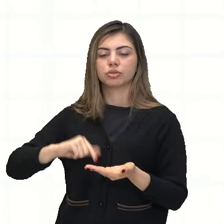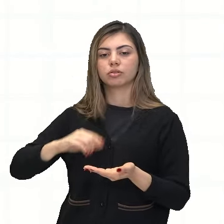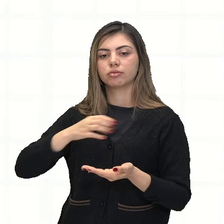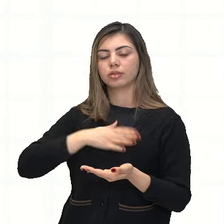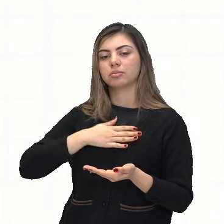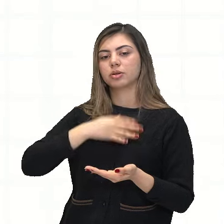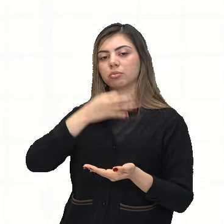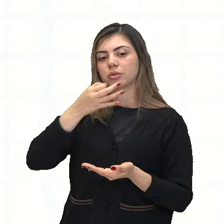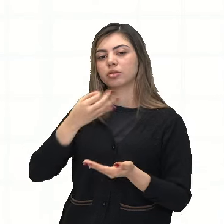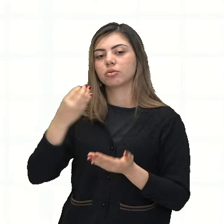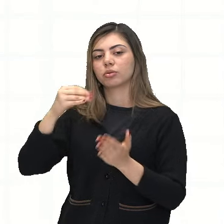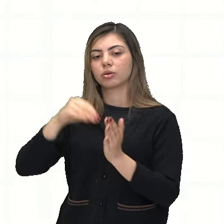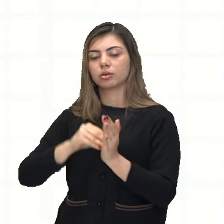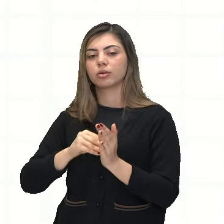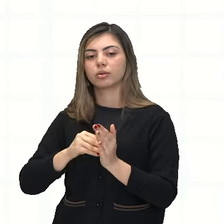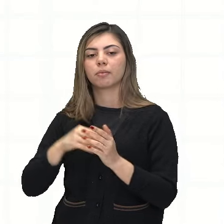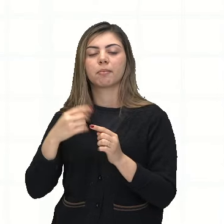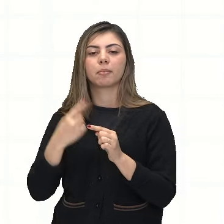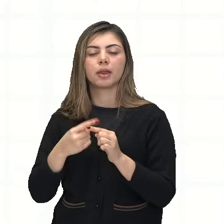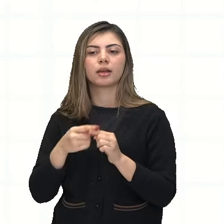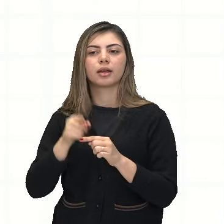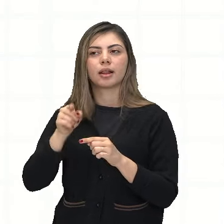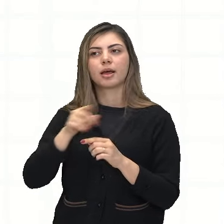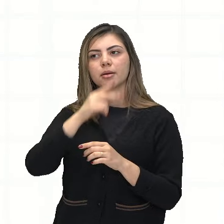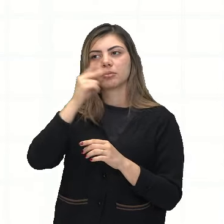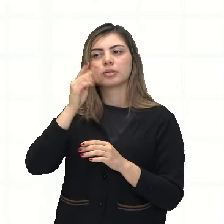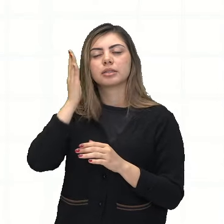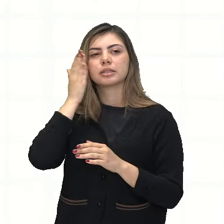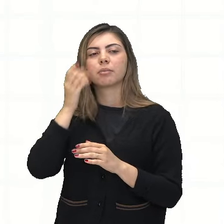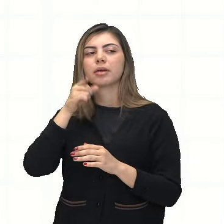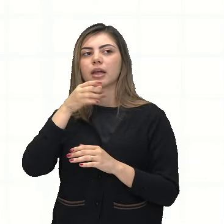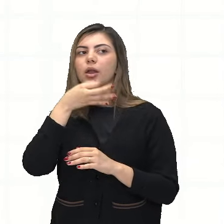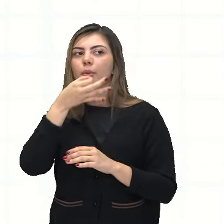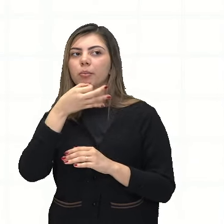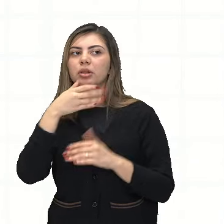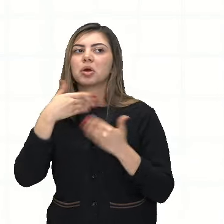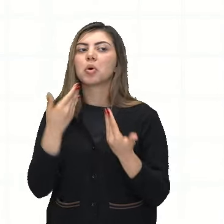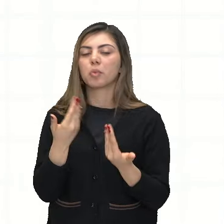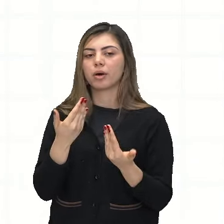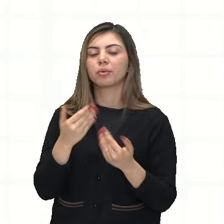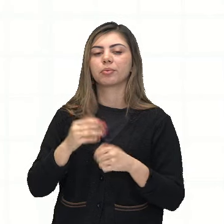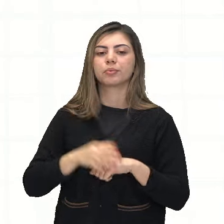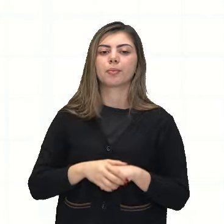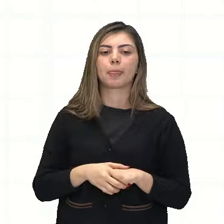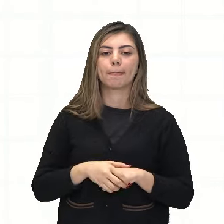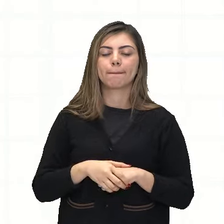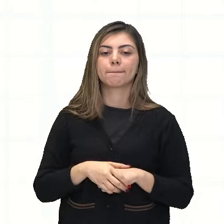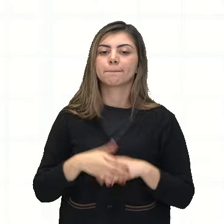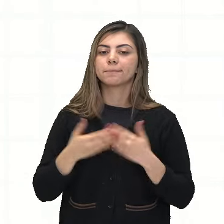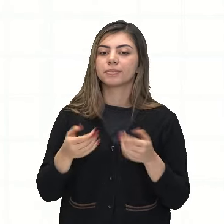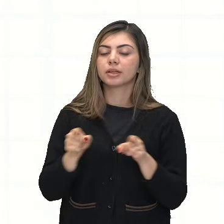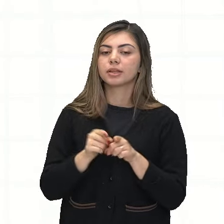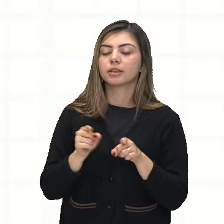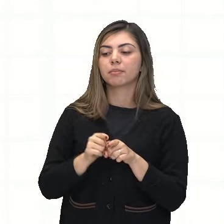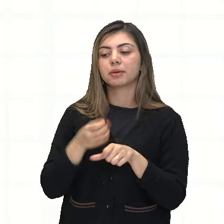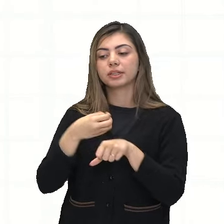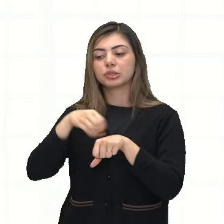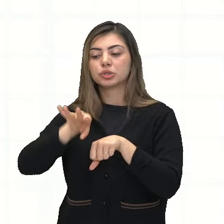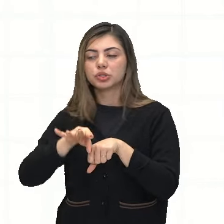que eu disse para que eu mostre que eu estou me posicionando naquele sentido e sugestão de ações